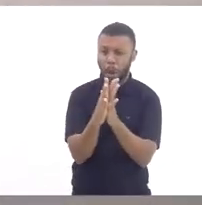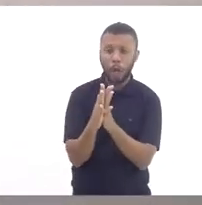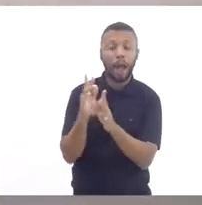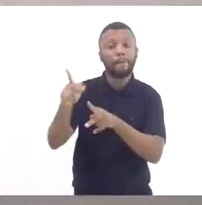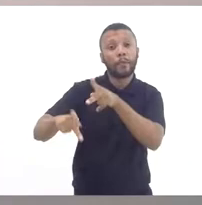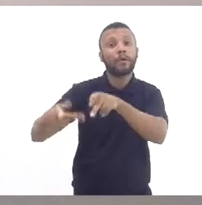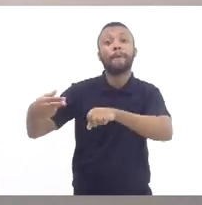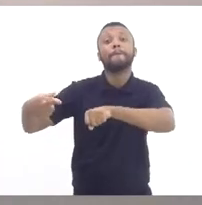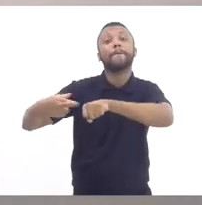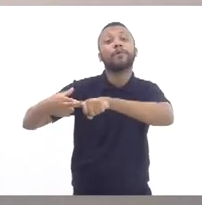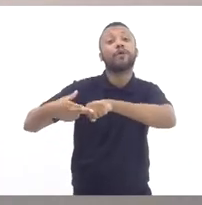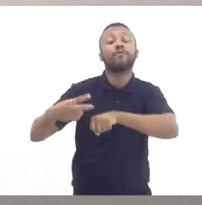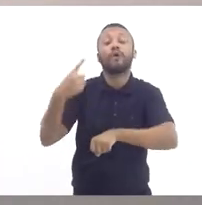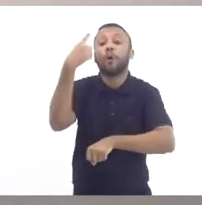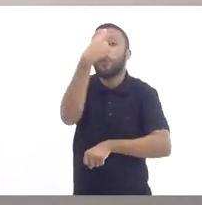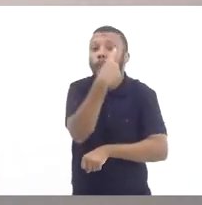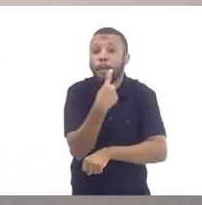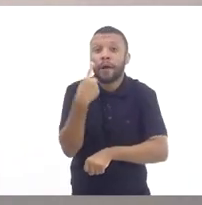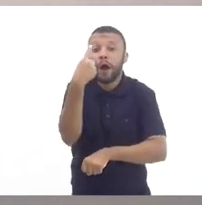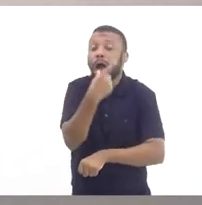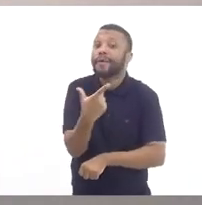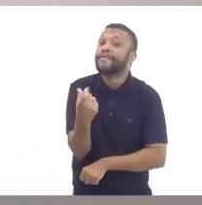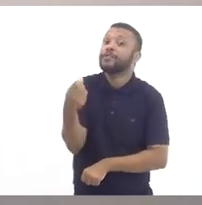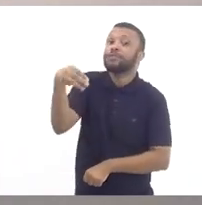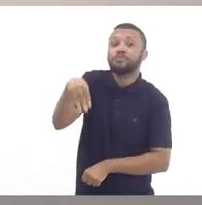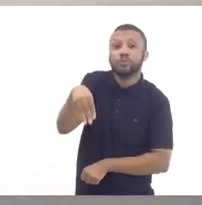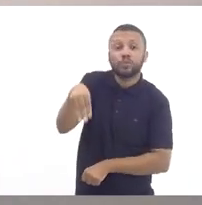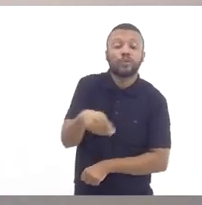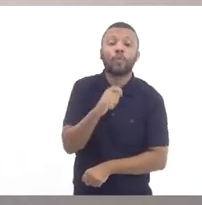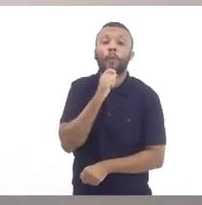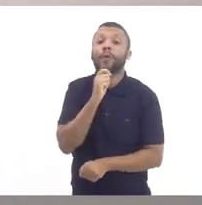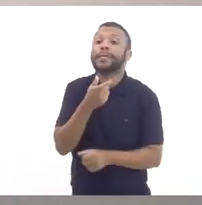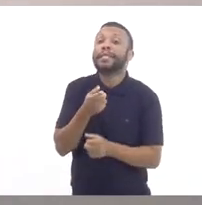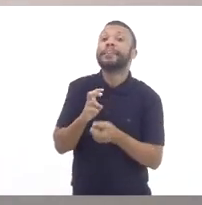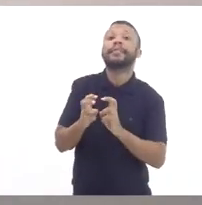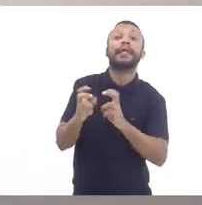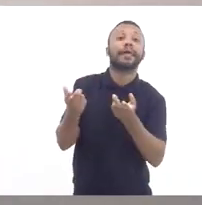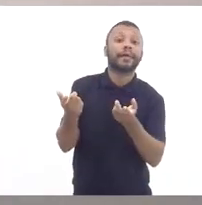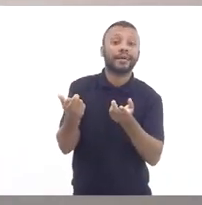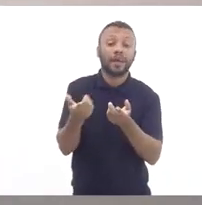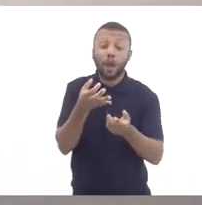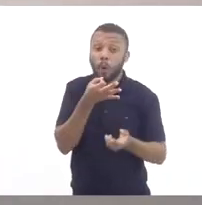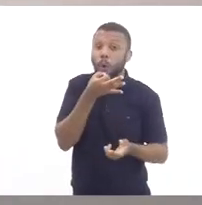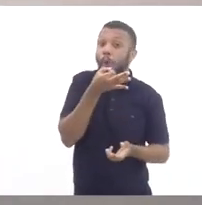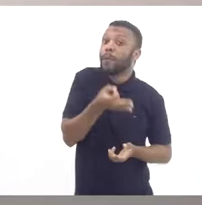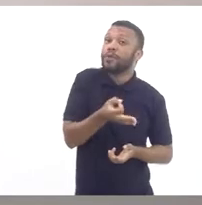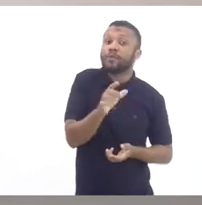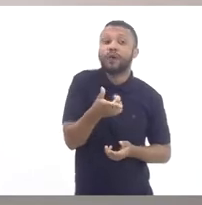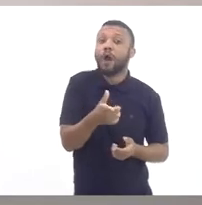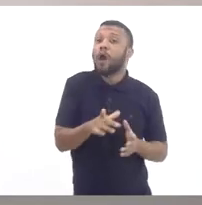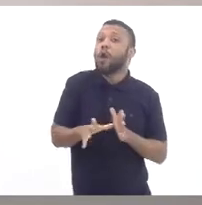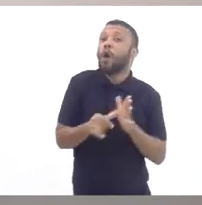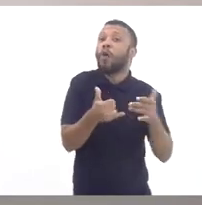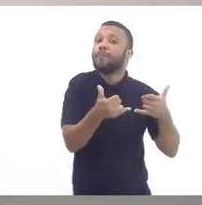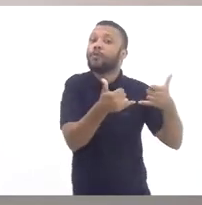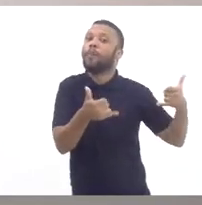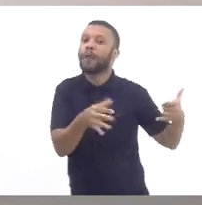Roxo ficou 1h20 sem trem. A alegação agora não foi mais o furto de cabos, já foi